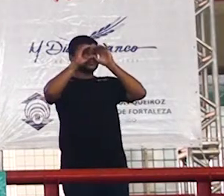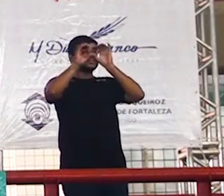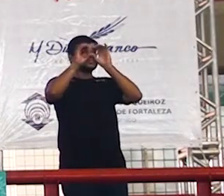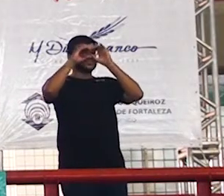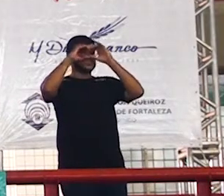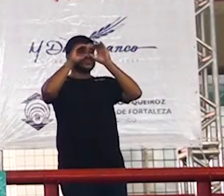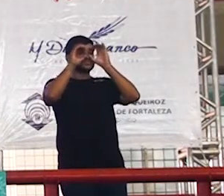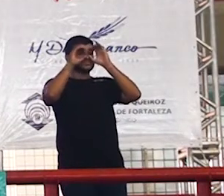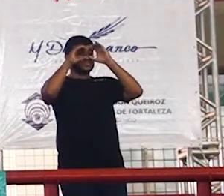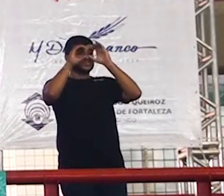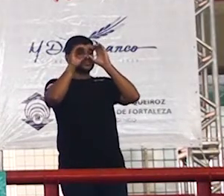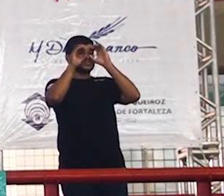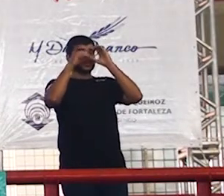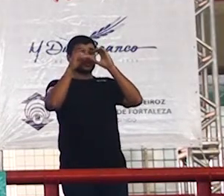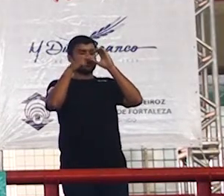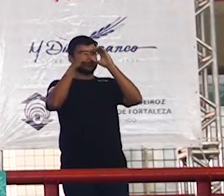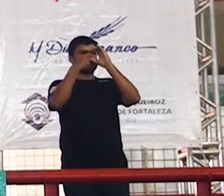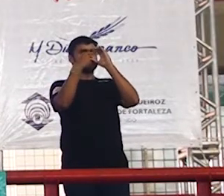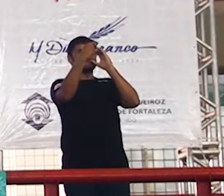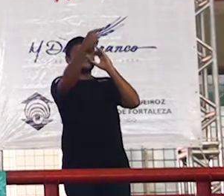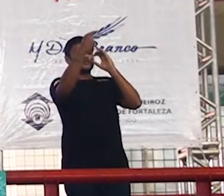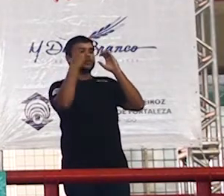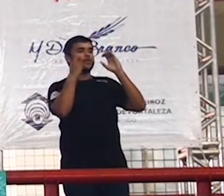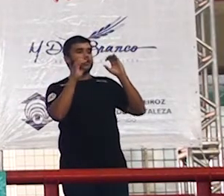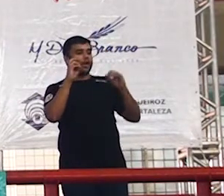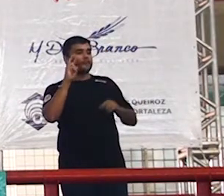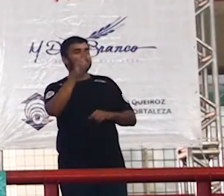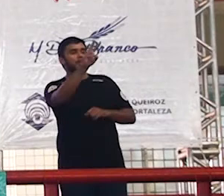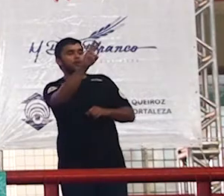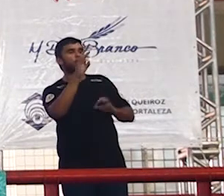binóculo. O que é que um binóculo faz, galera?